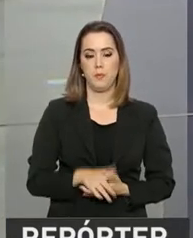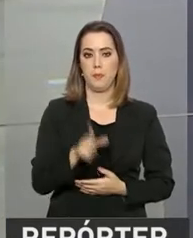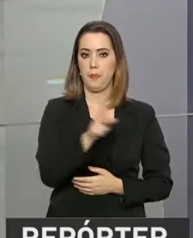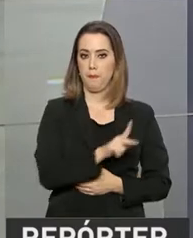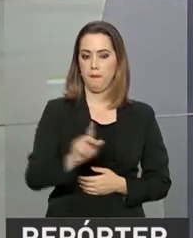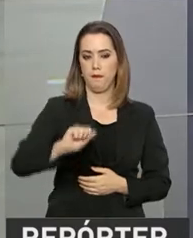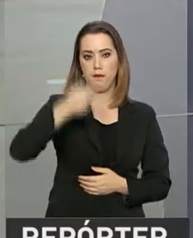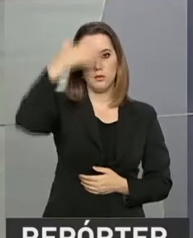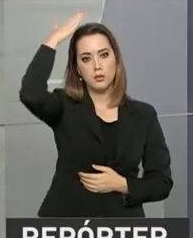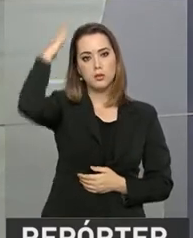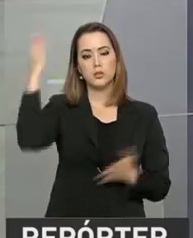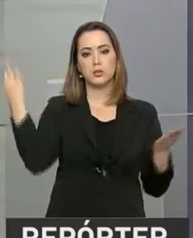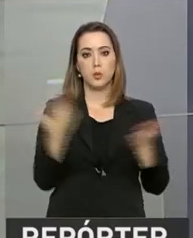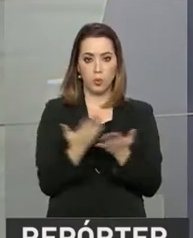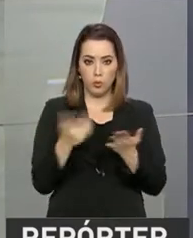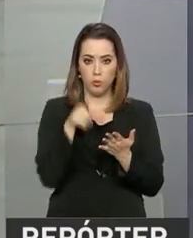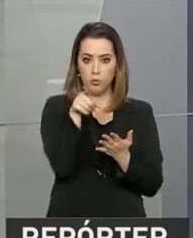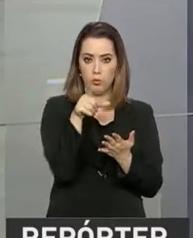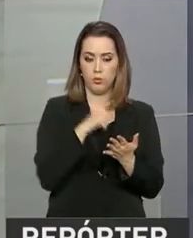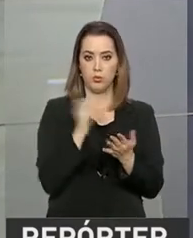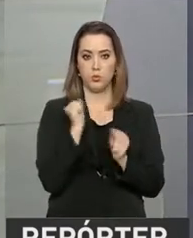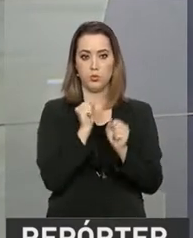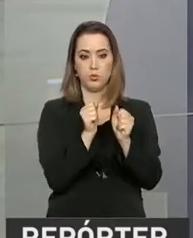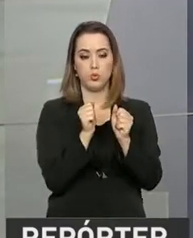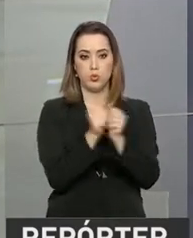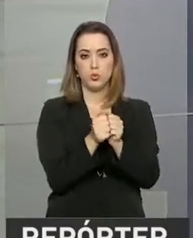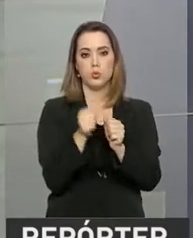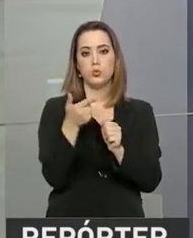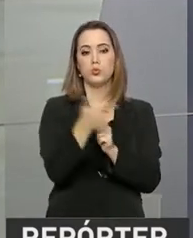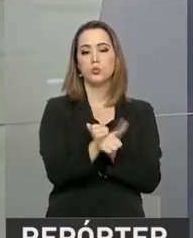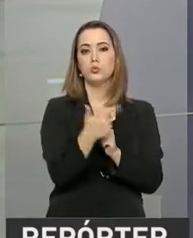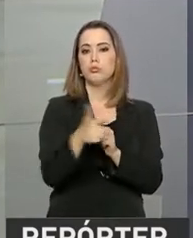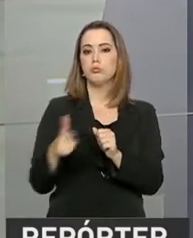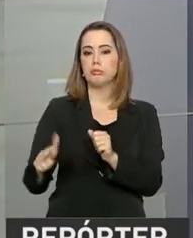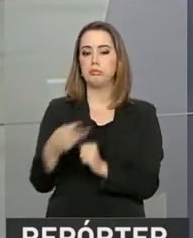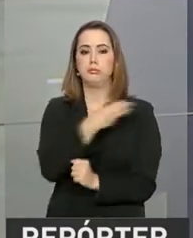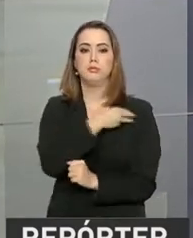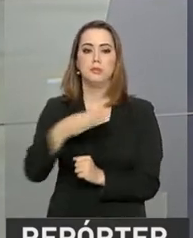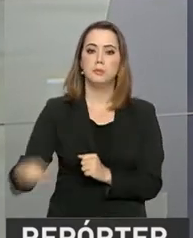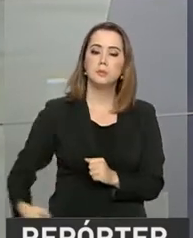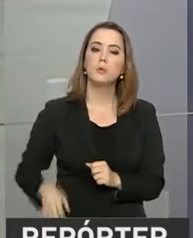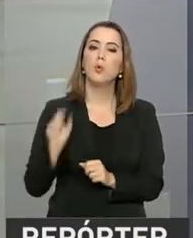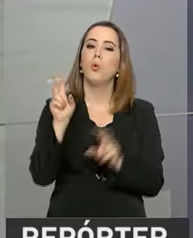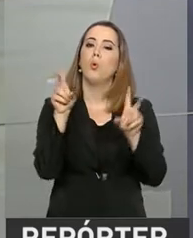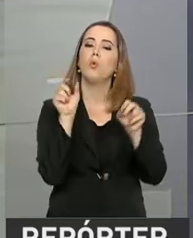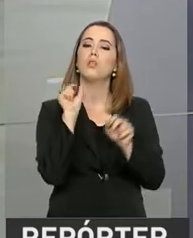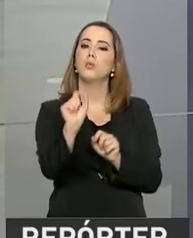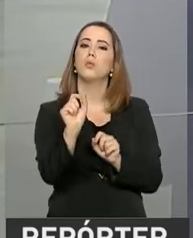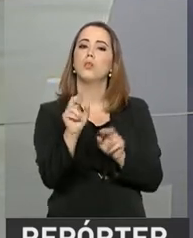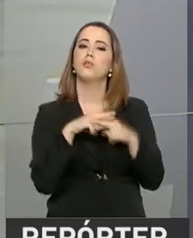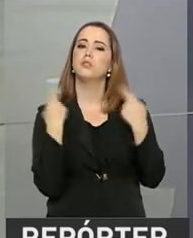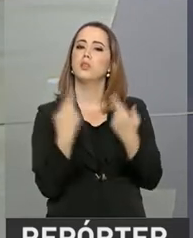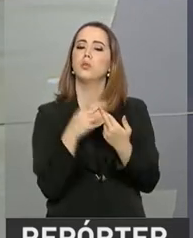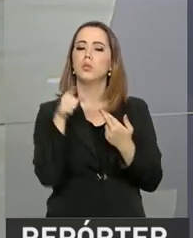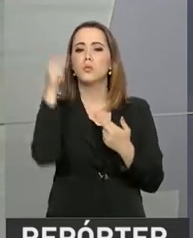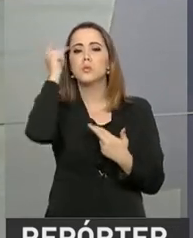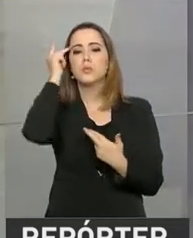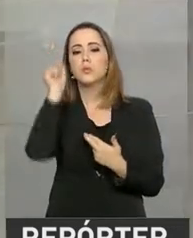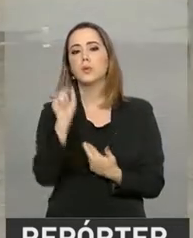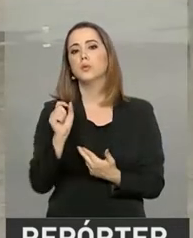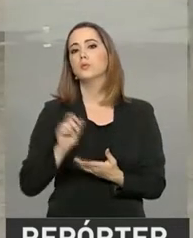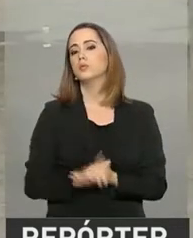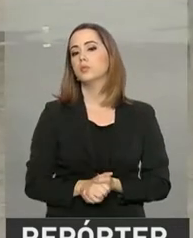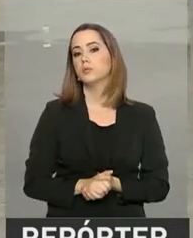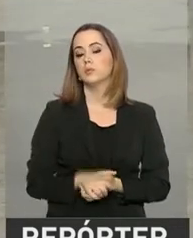em exercício michel temer está neste momento reunido com vários ministros lá em são paulo qual é o tema desta reunião olha renata como nós